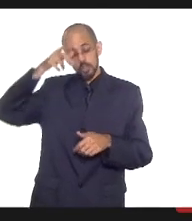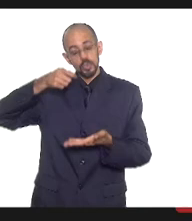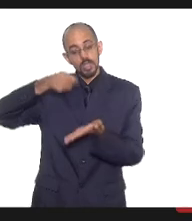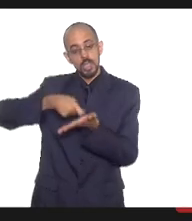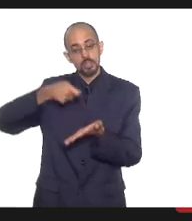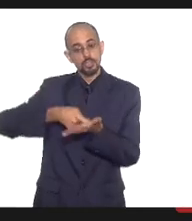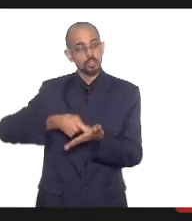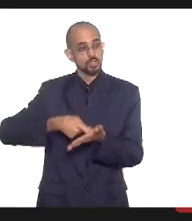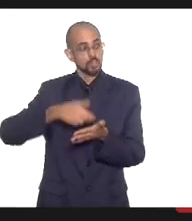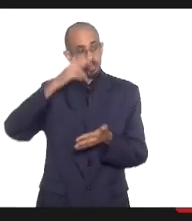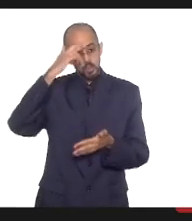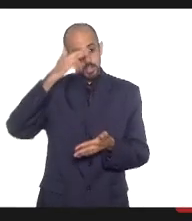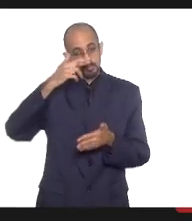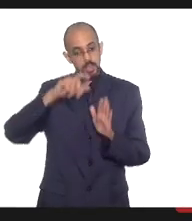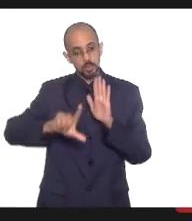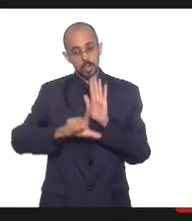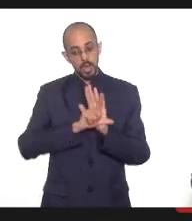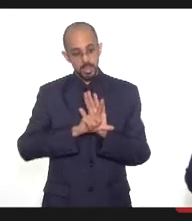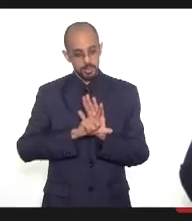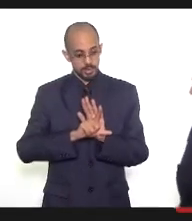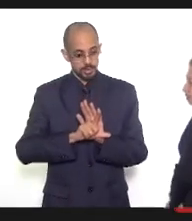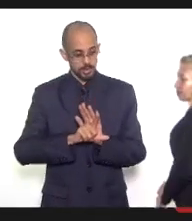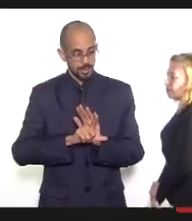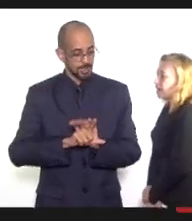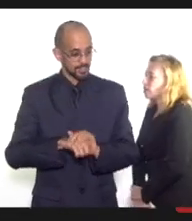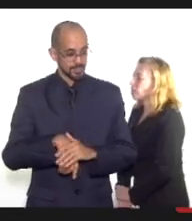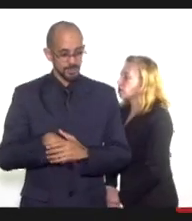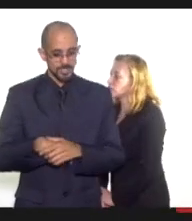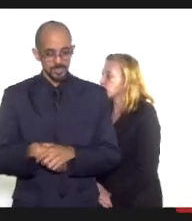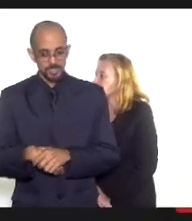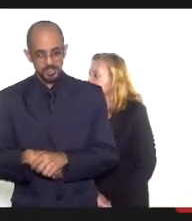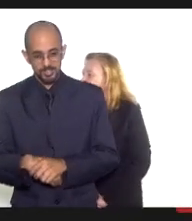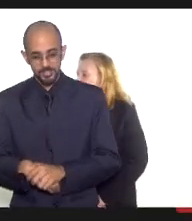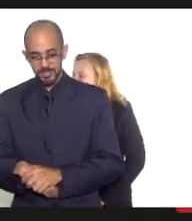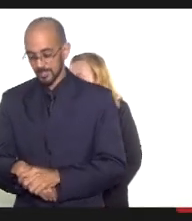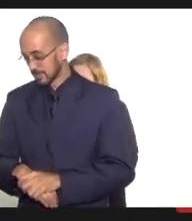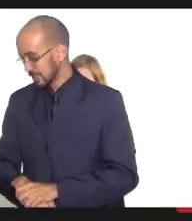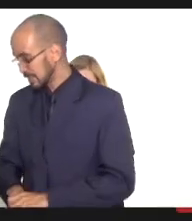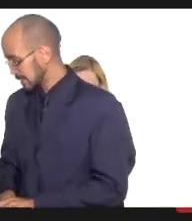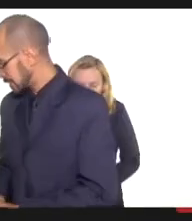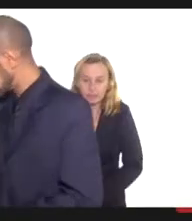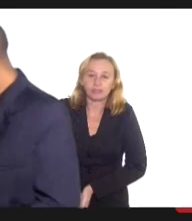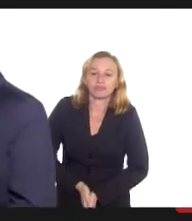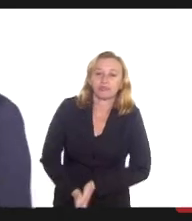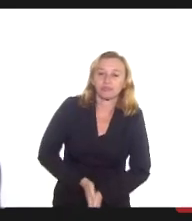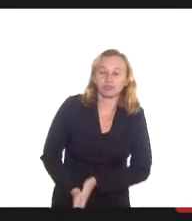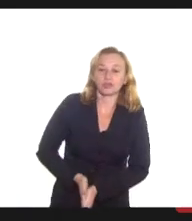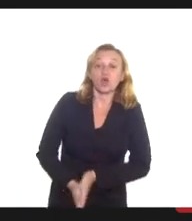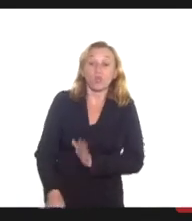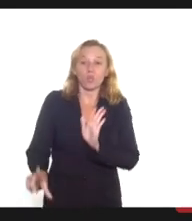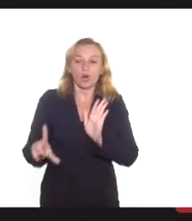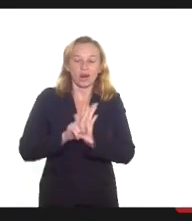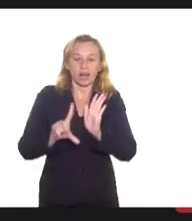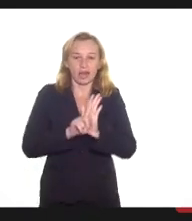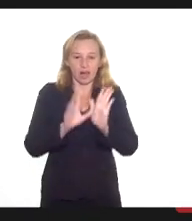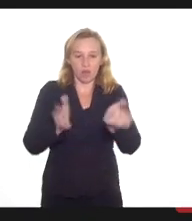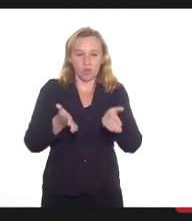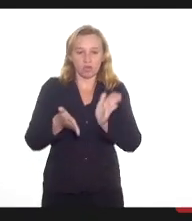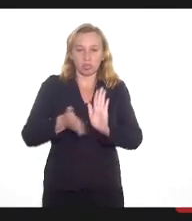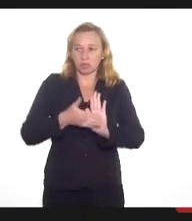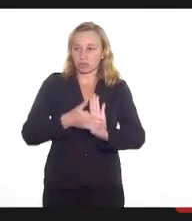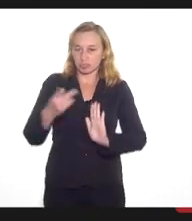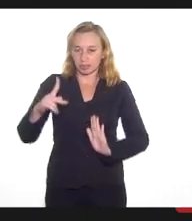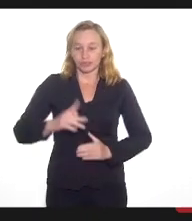se cumpra a legislação de um PL que foi uma proposta sua né uma lei que agora é proposta dele